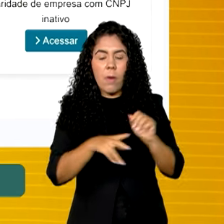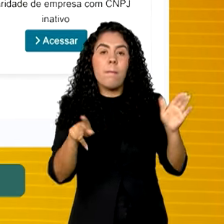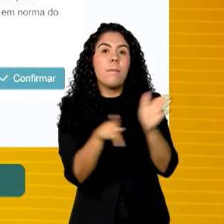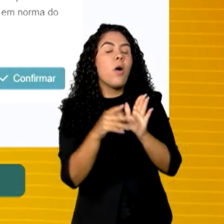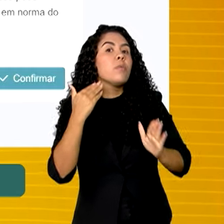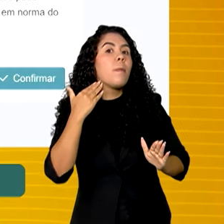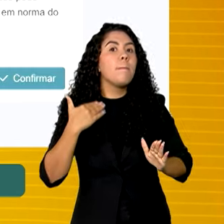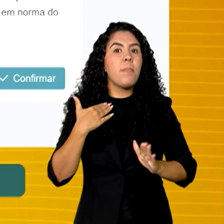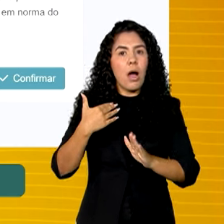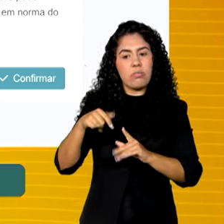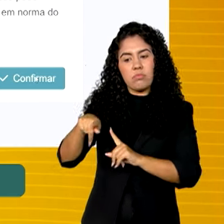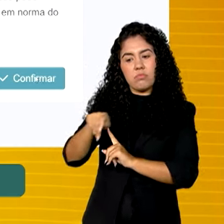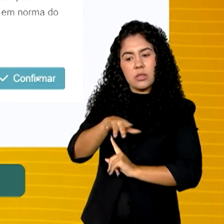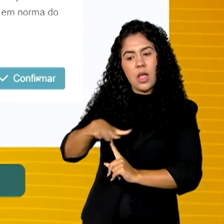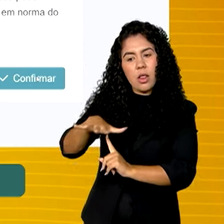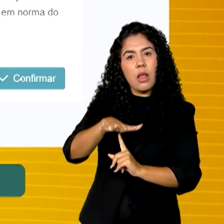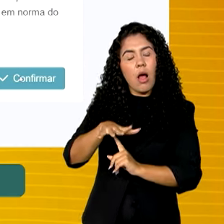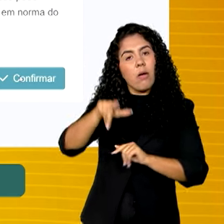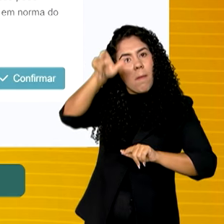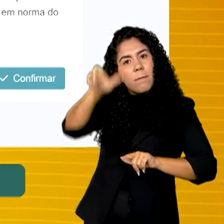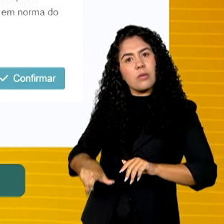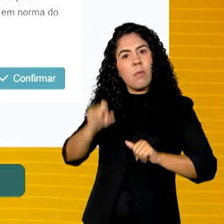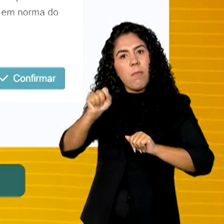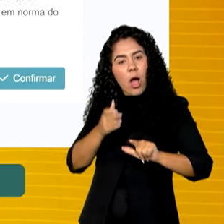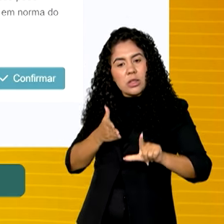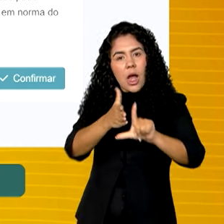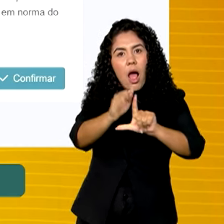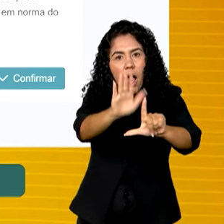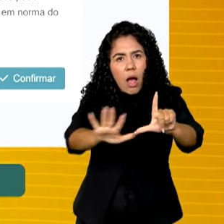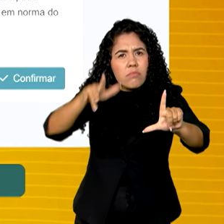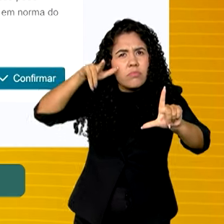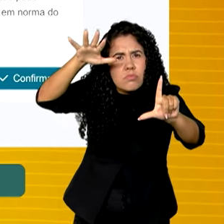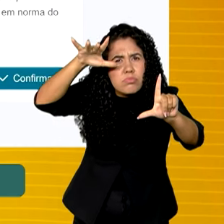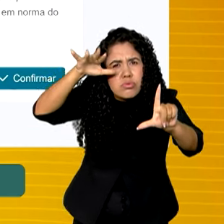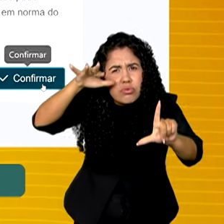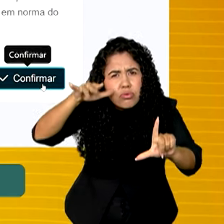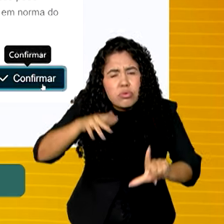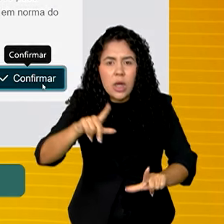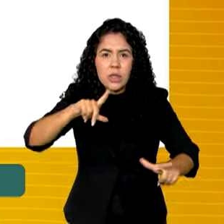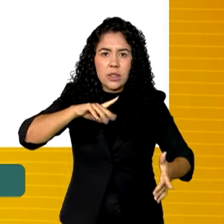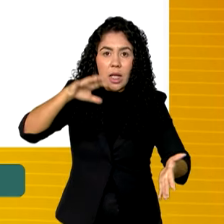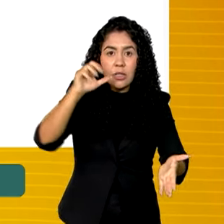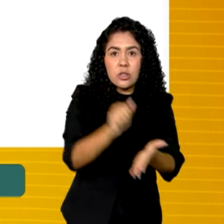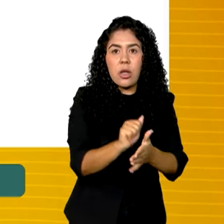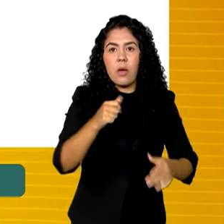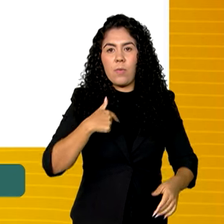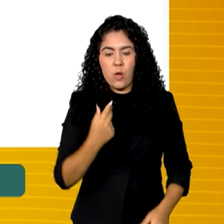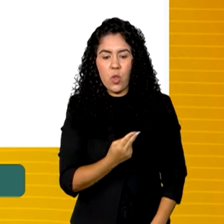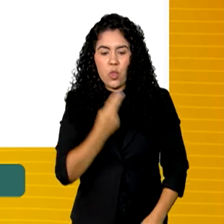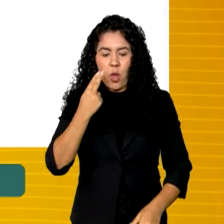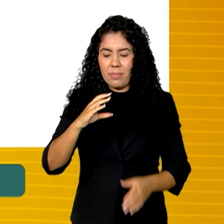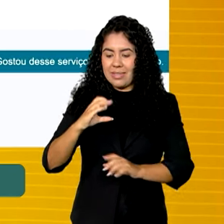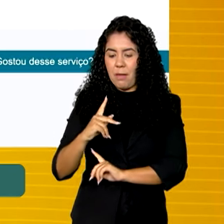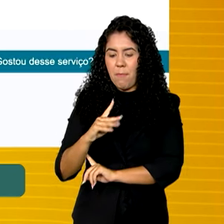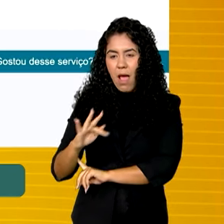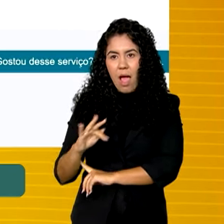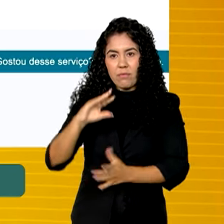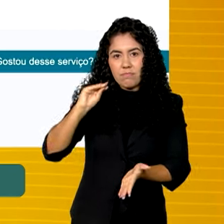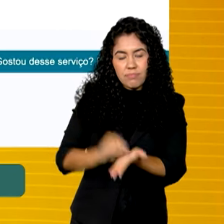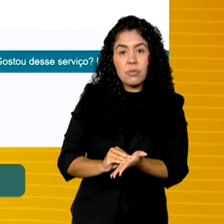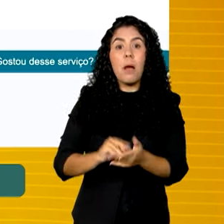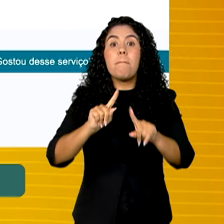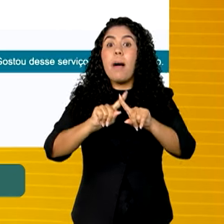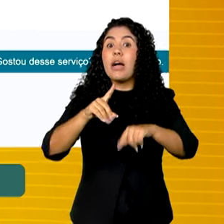Central onde o usuário pode consultar eventuais valores em contas registradas em seu nome por meio do CPF outra